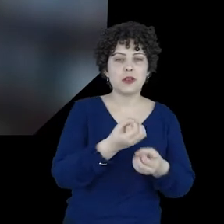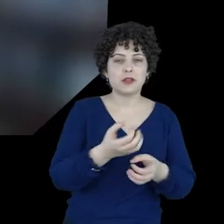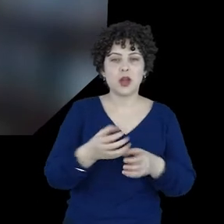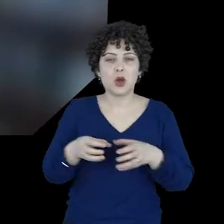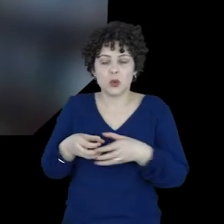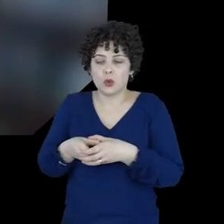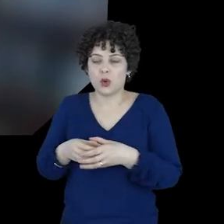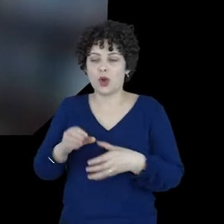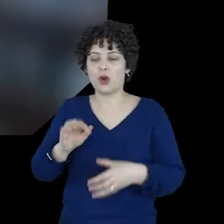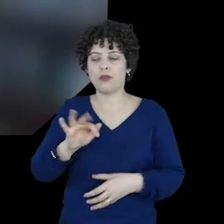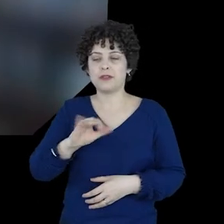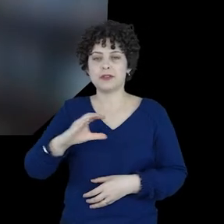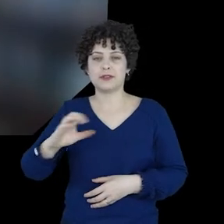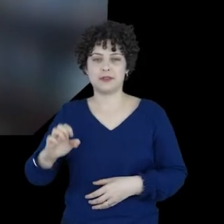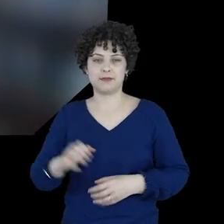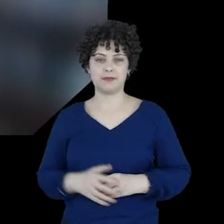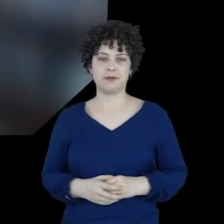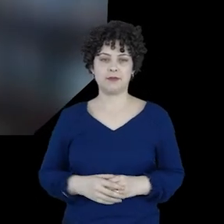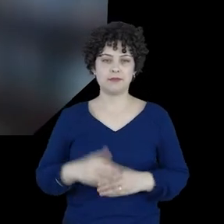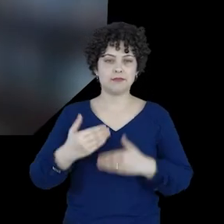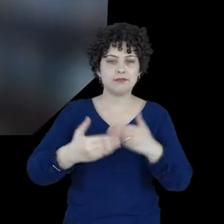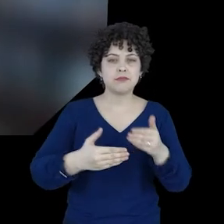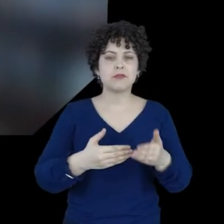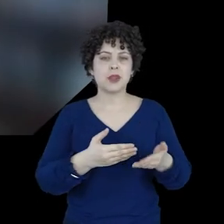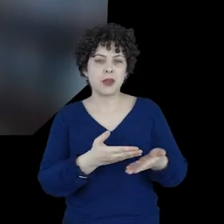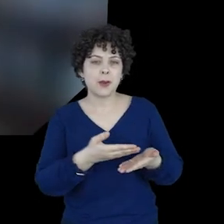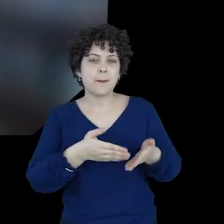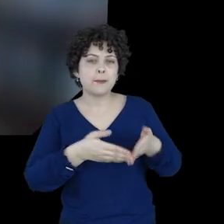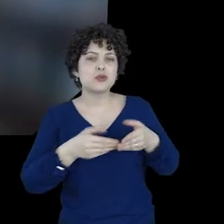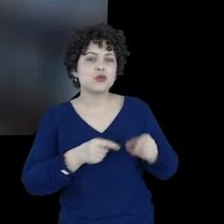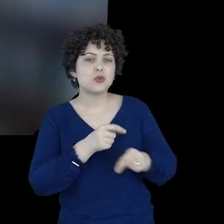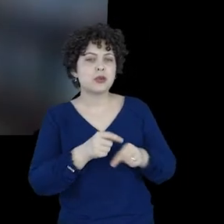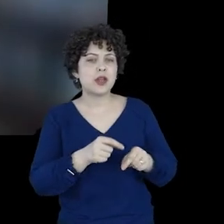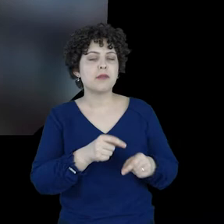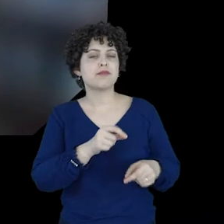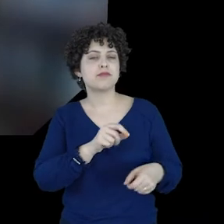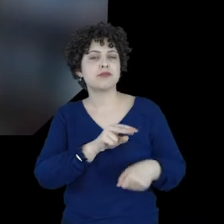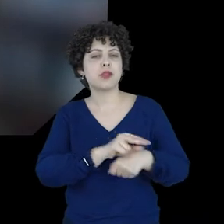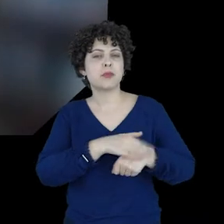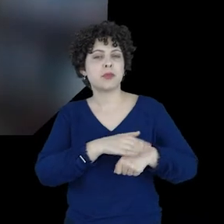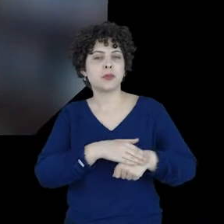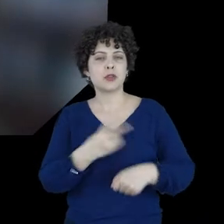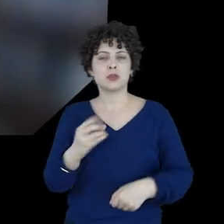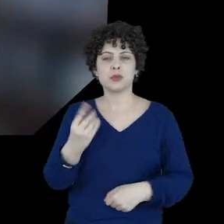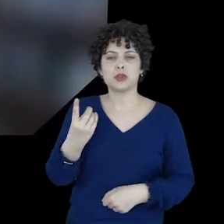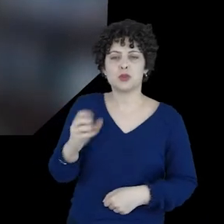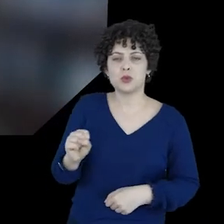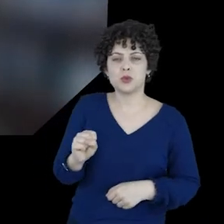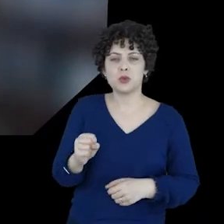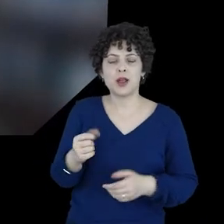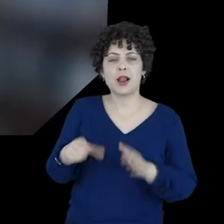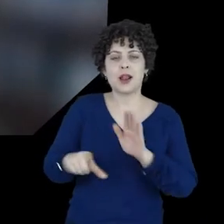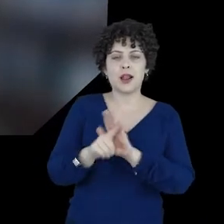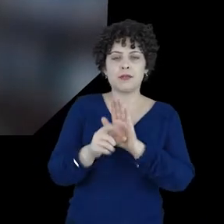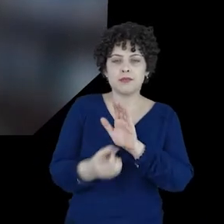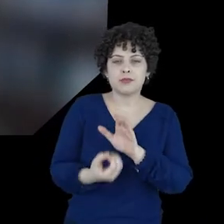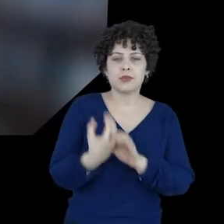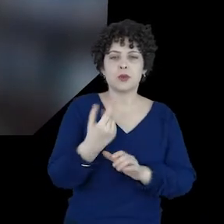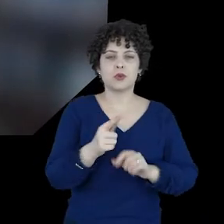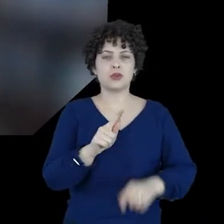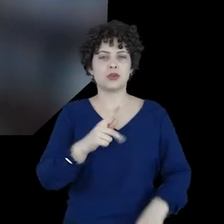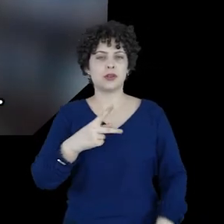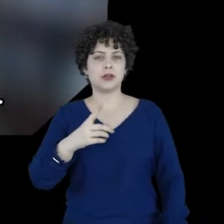Office, conforme requerido pelo Ato de Proteção de Dados de 2018, legislação criada para implementar a